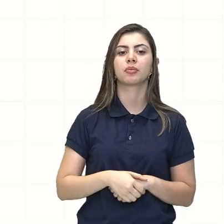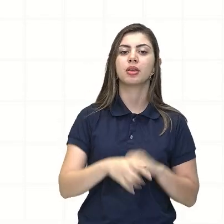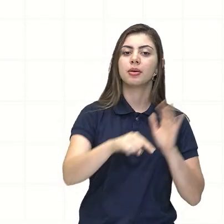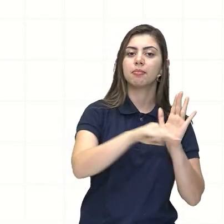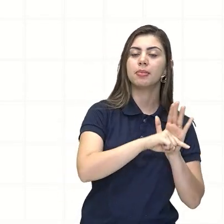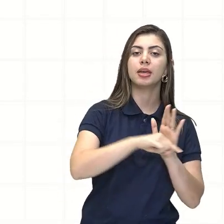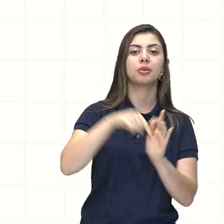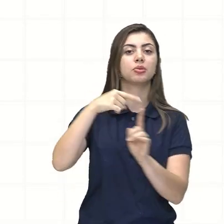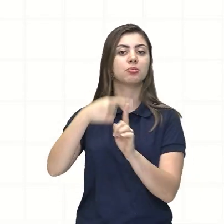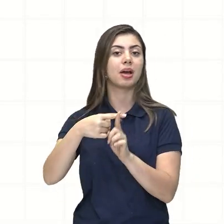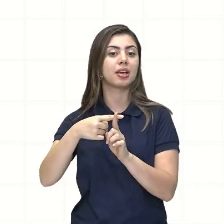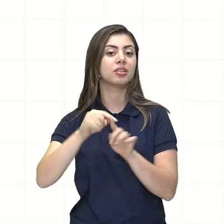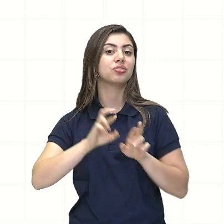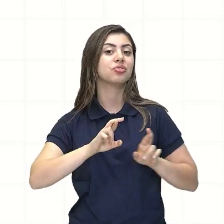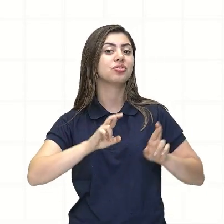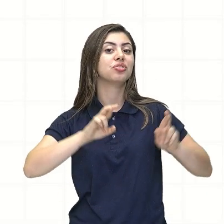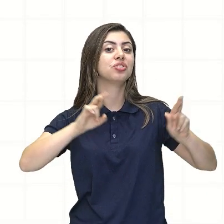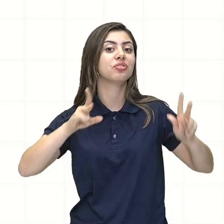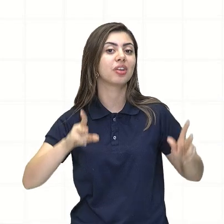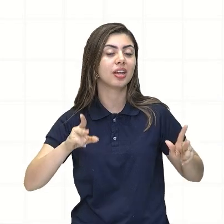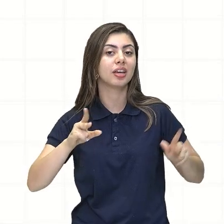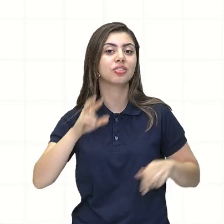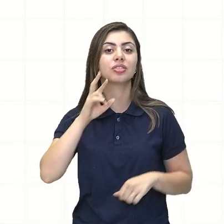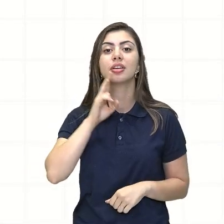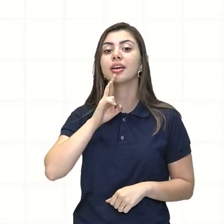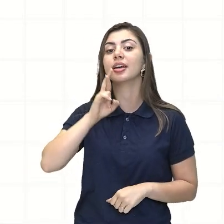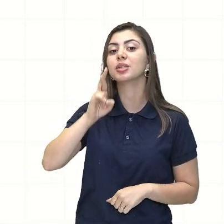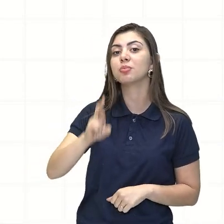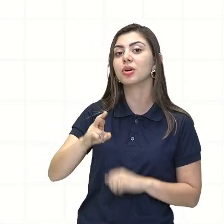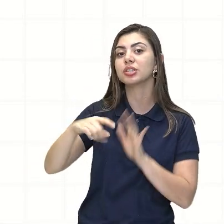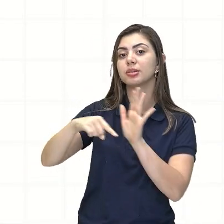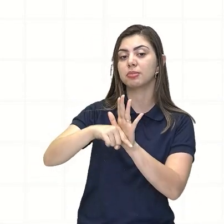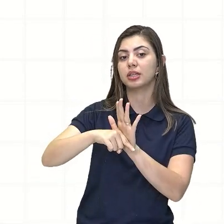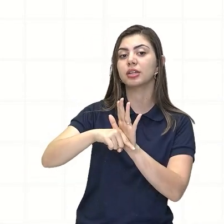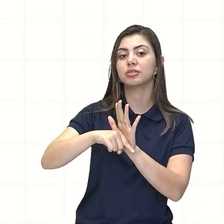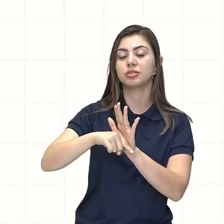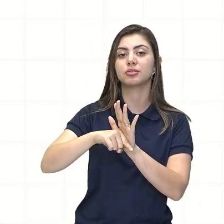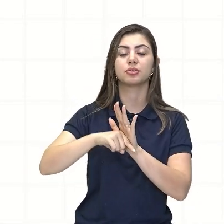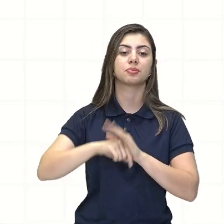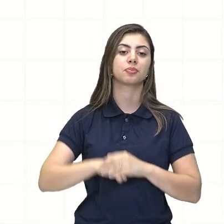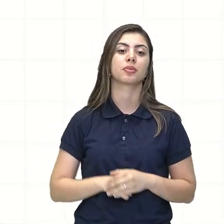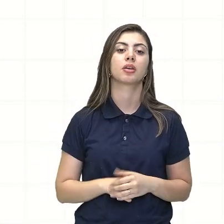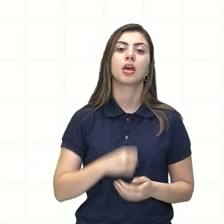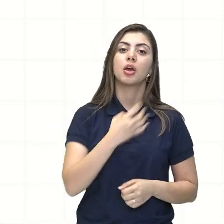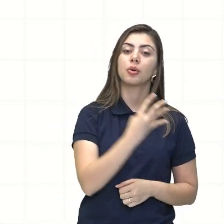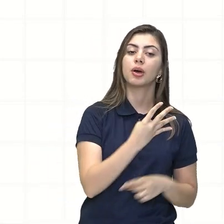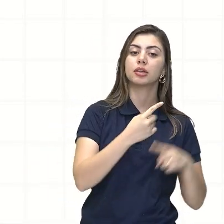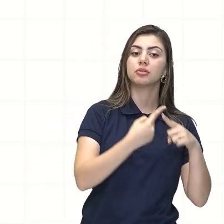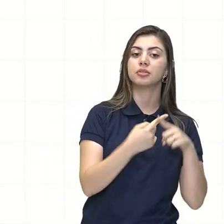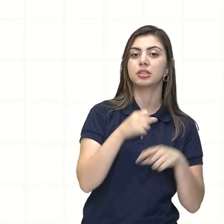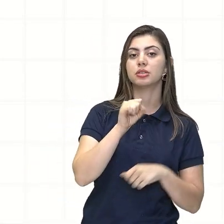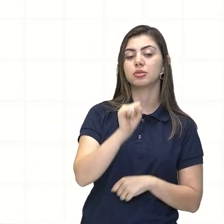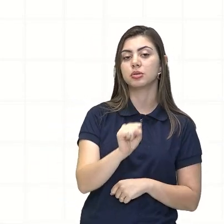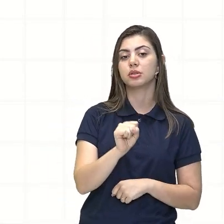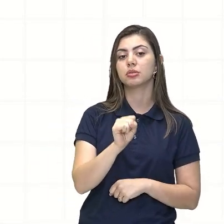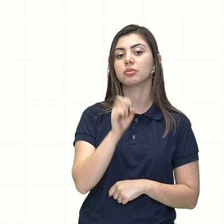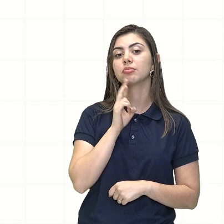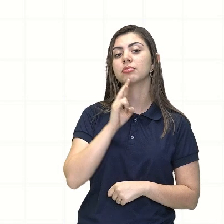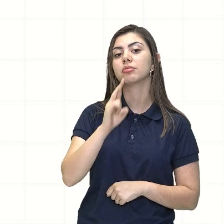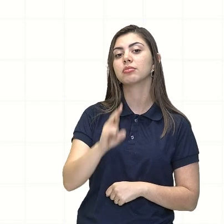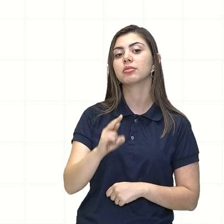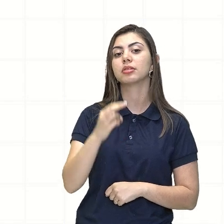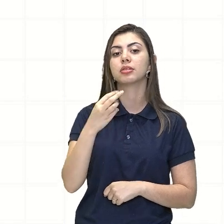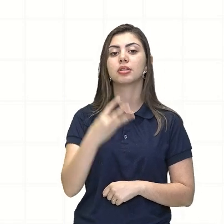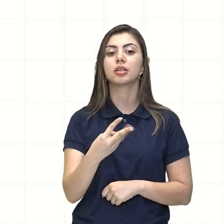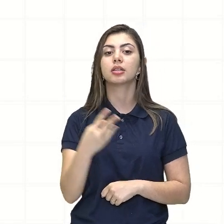Menos com mais, sinais diferentes, menos. 4 vezes 8,